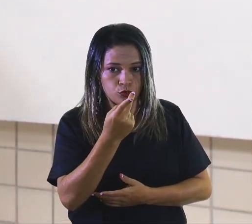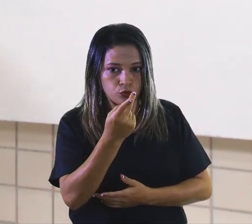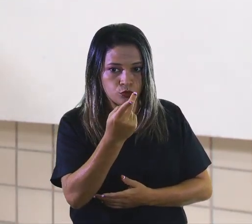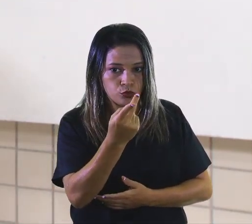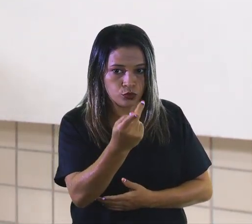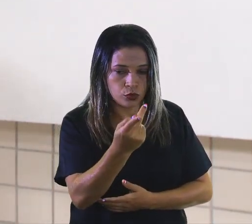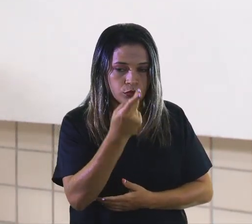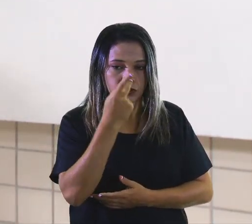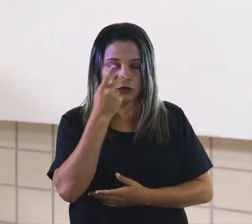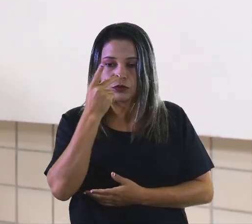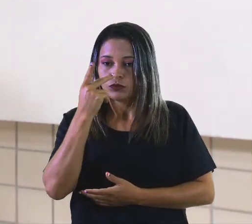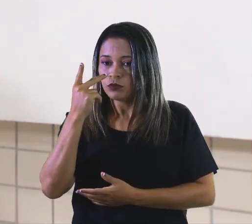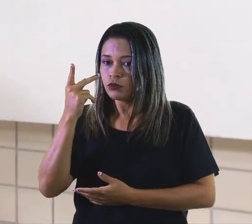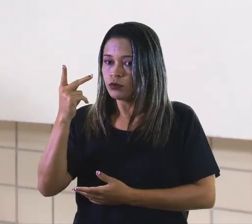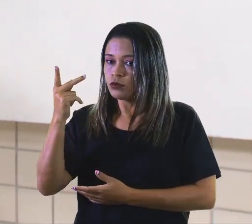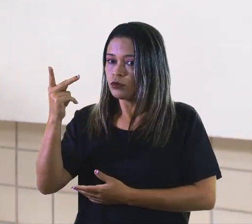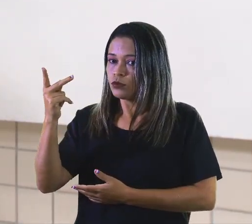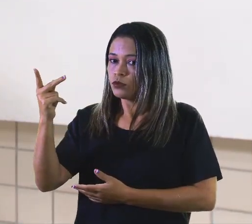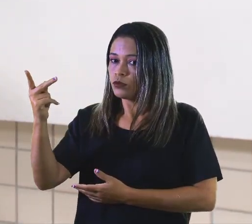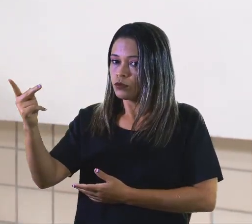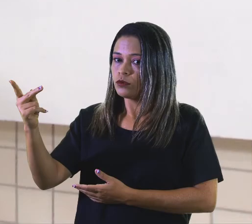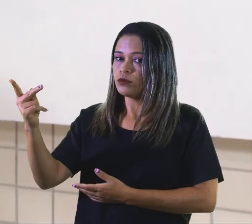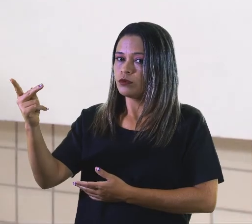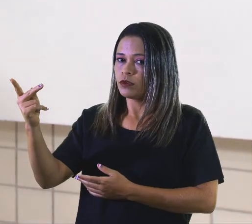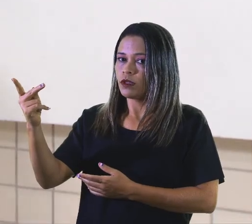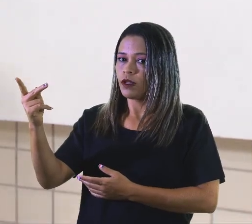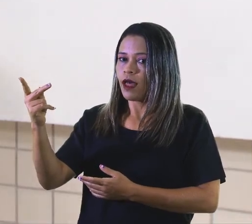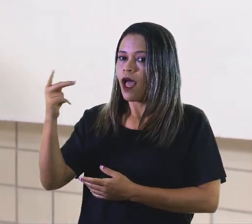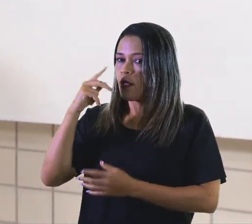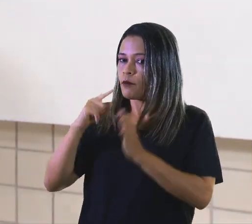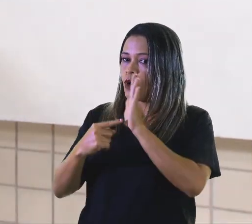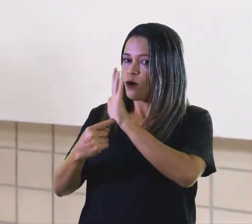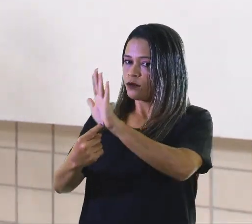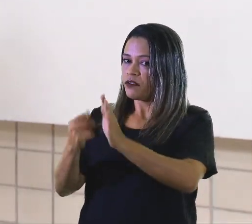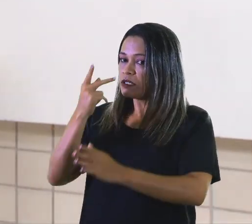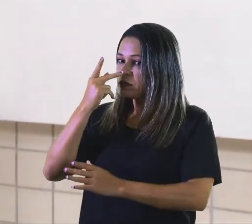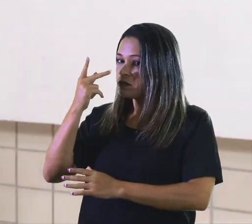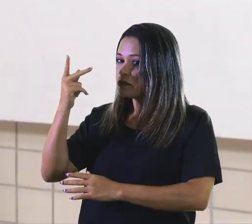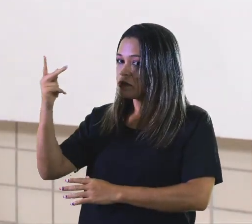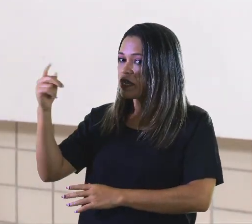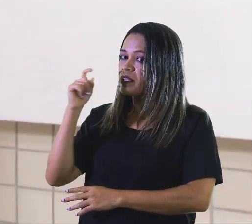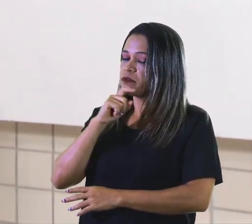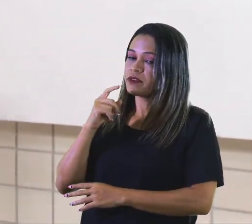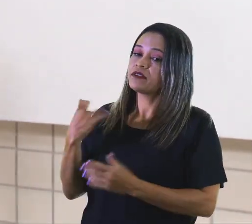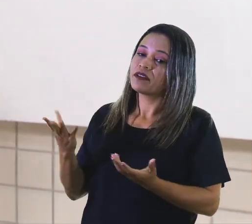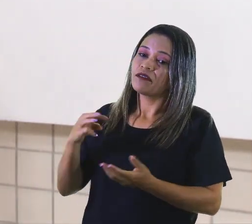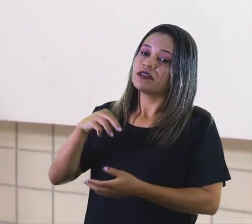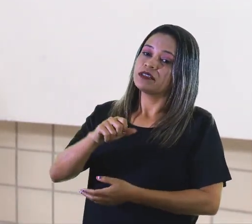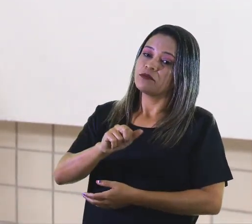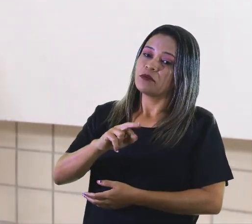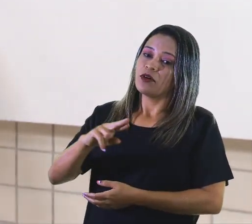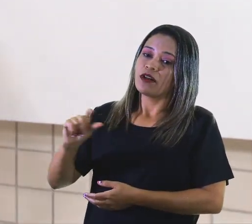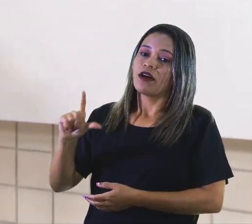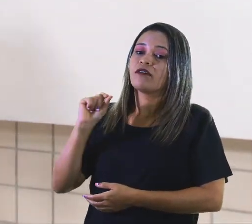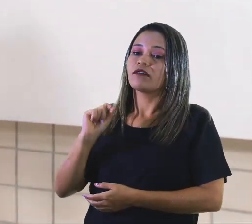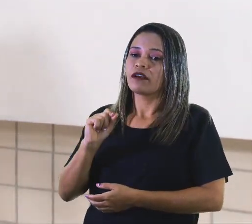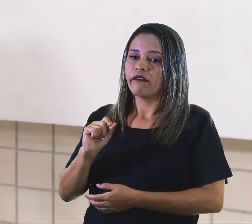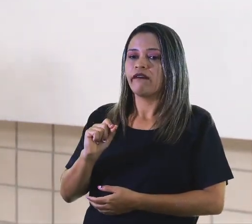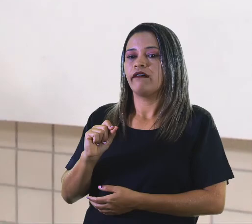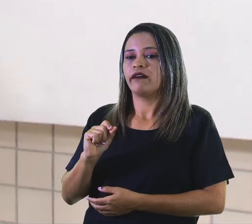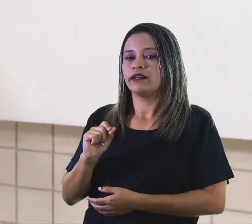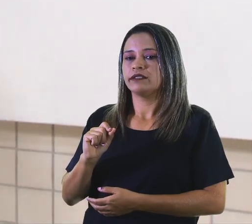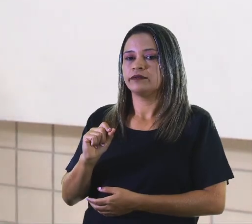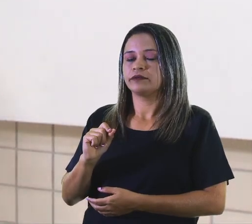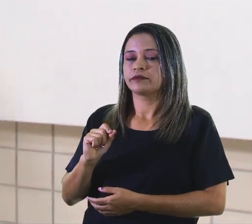Então o nariz dele entregava ele nas suas mentiras. Então a moral da história do Pinóquio é essa, é